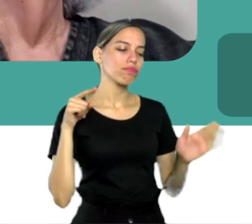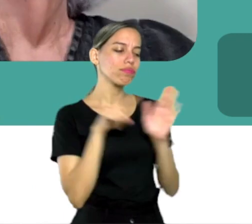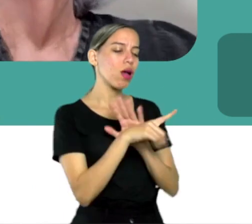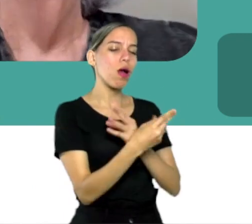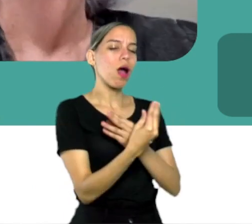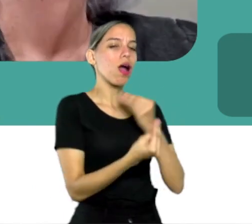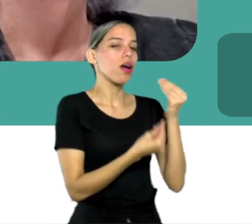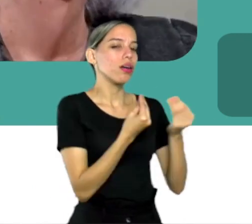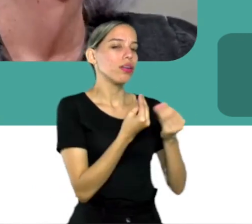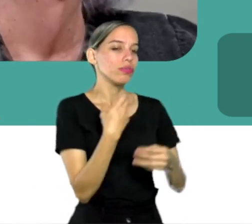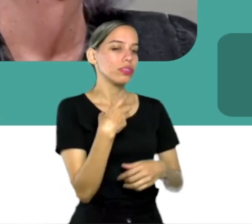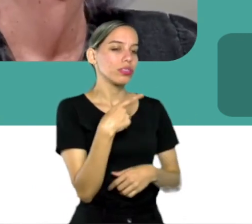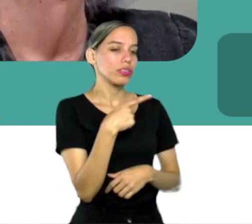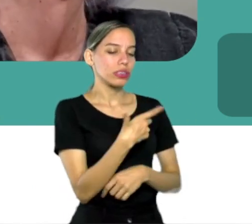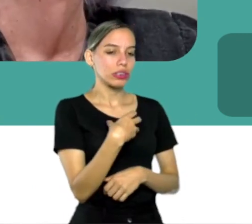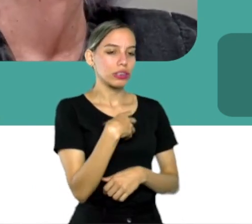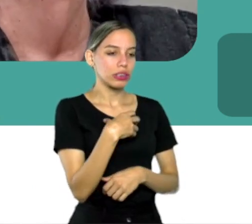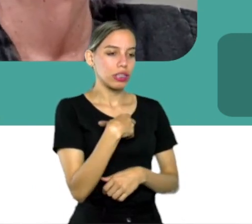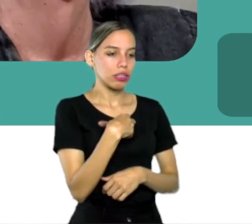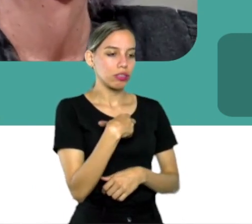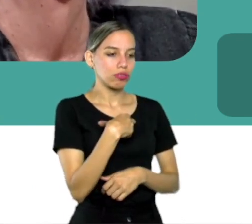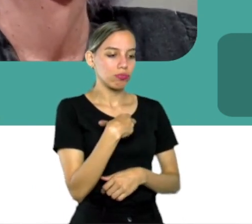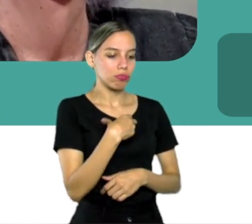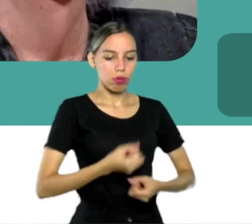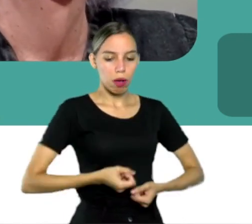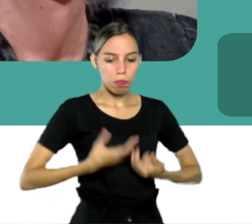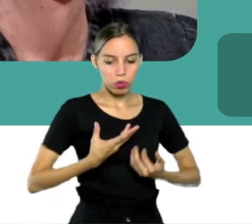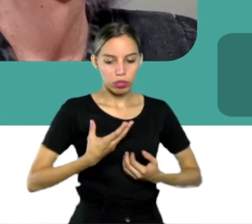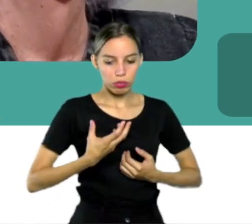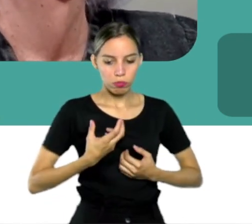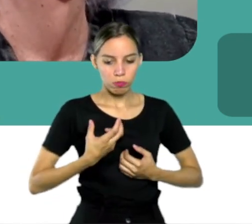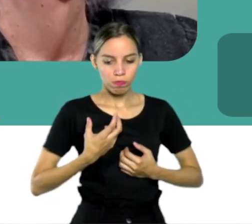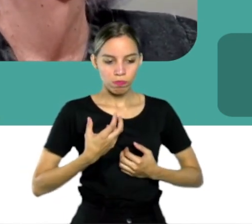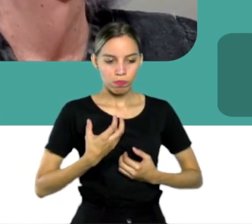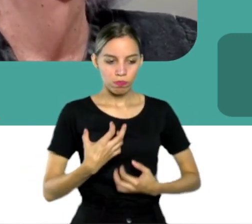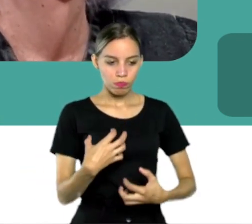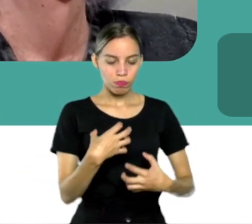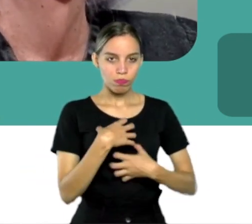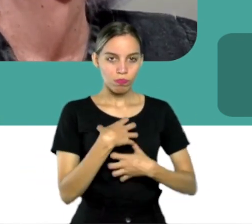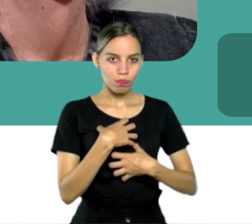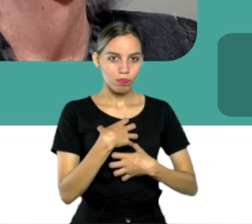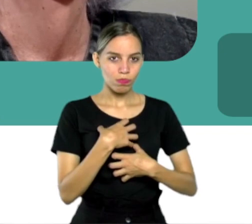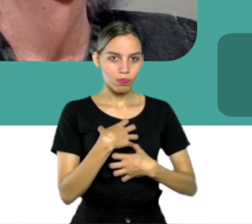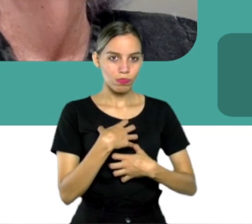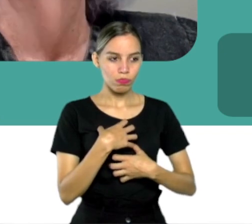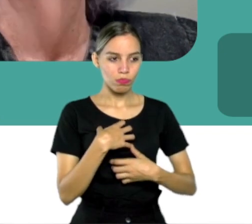poesia se apresentou para você depois de tanto tempo sem escrever nada?